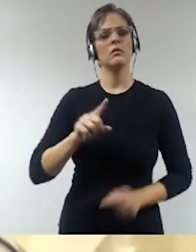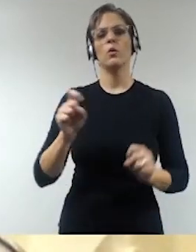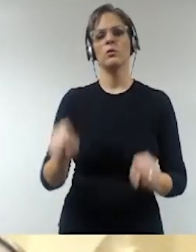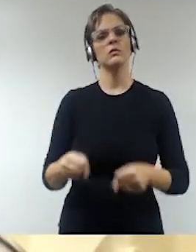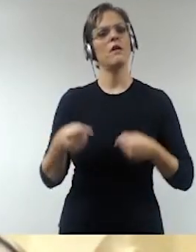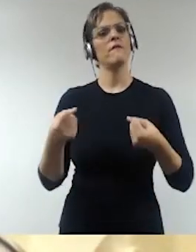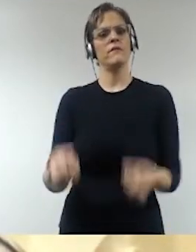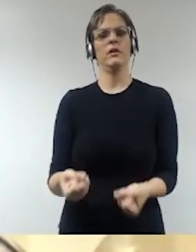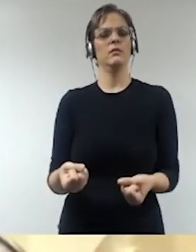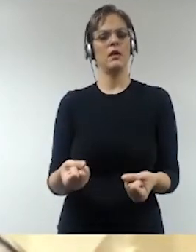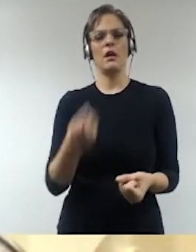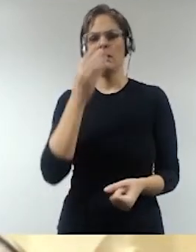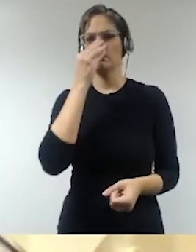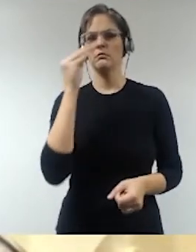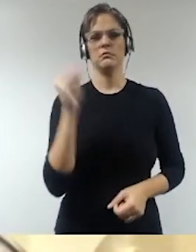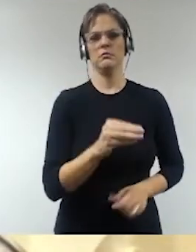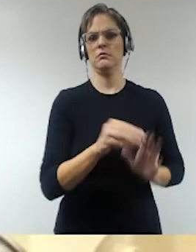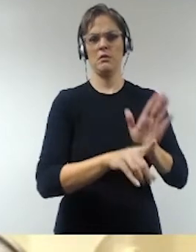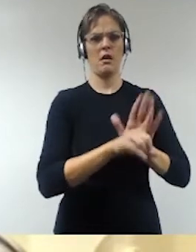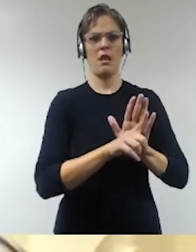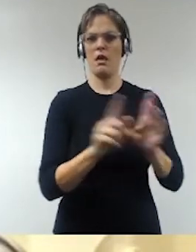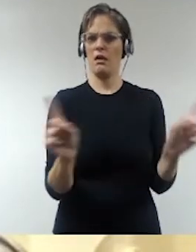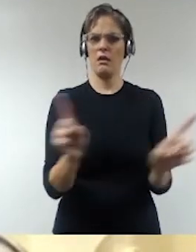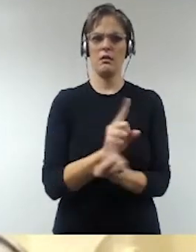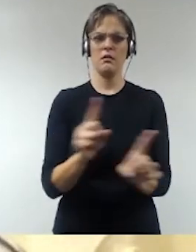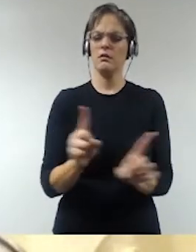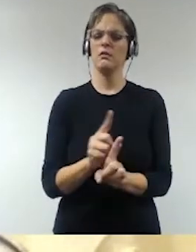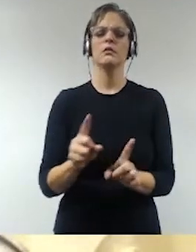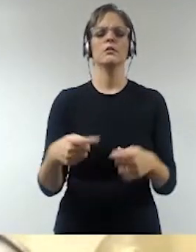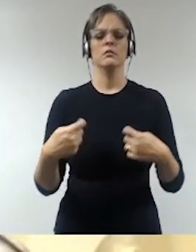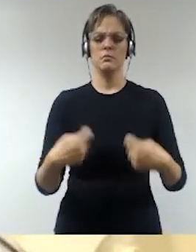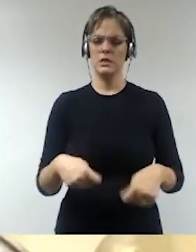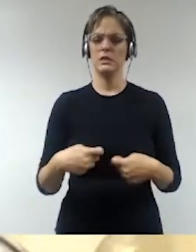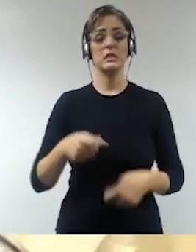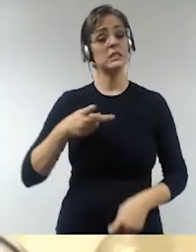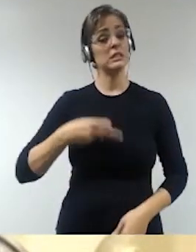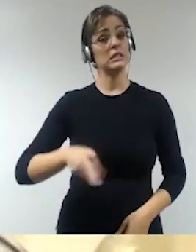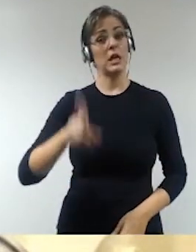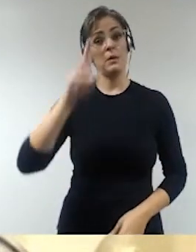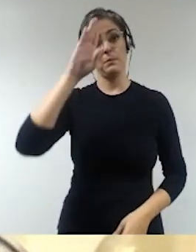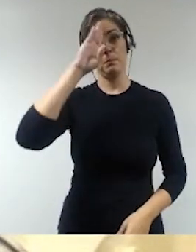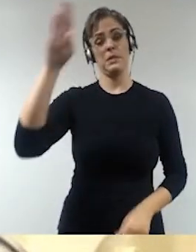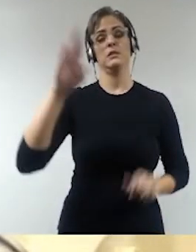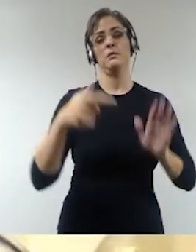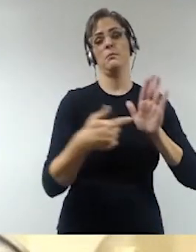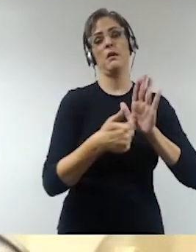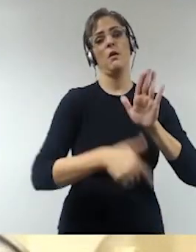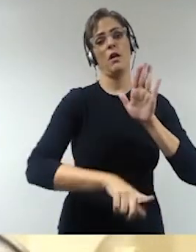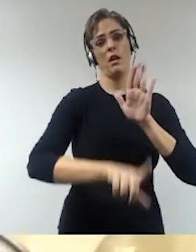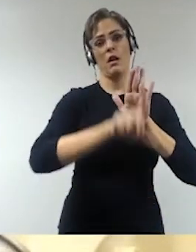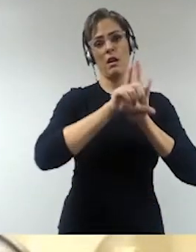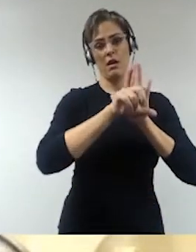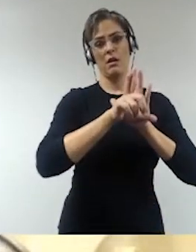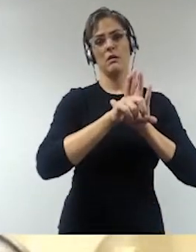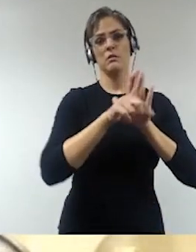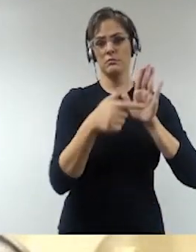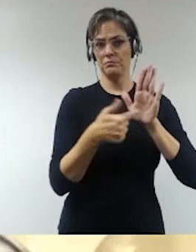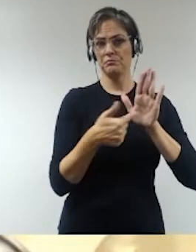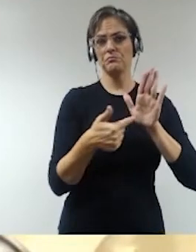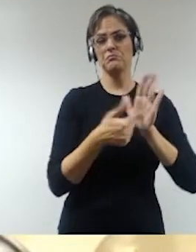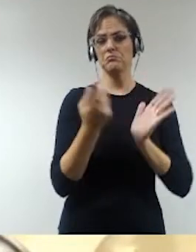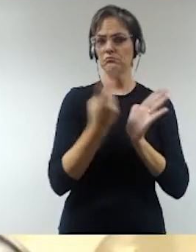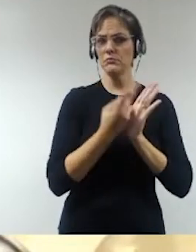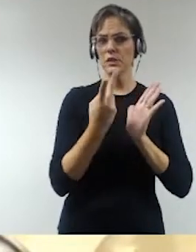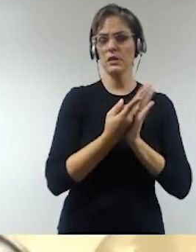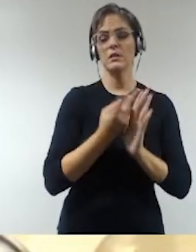a violação à letra da lei. Pelo contrário, deve-se privilegiar sempre a vontade do legislador e a letra da lei. O que